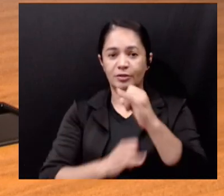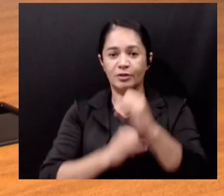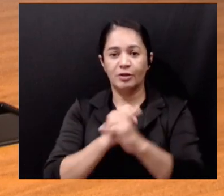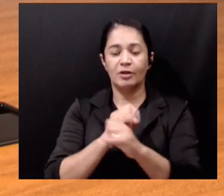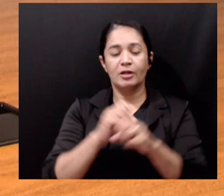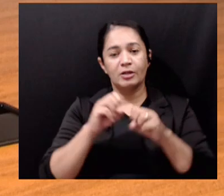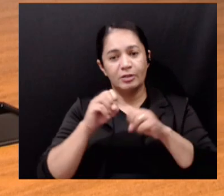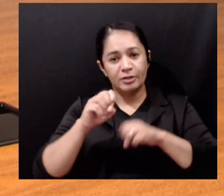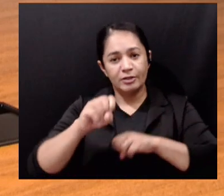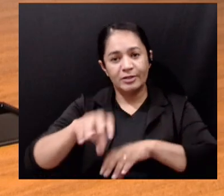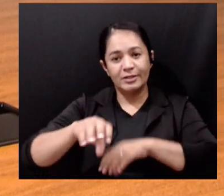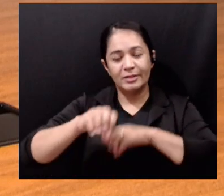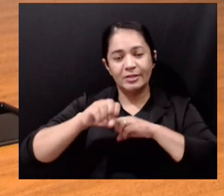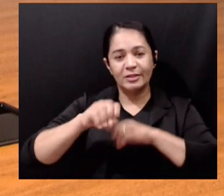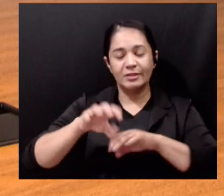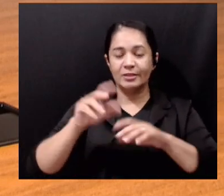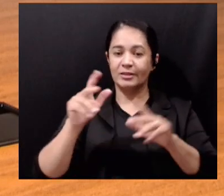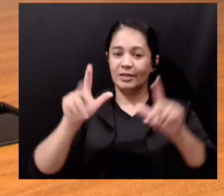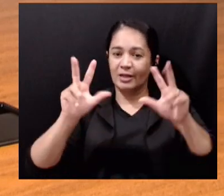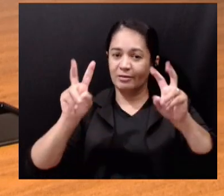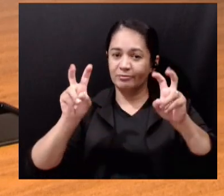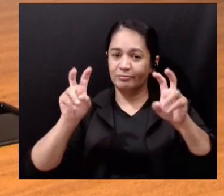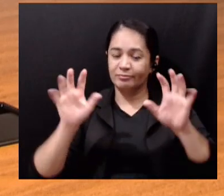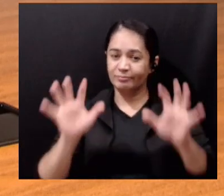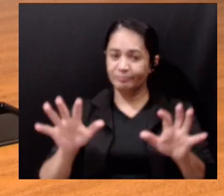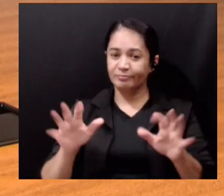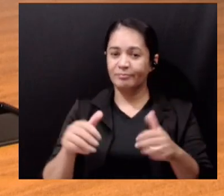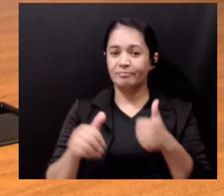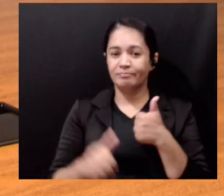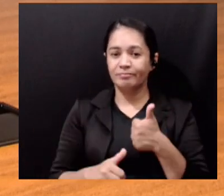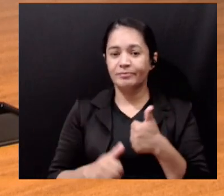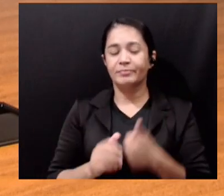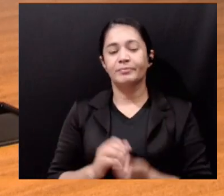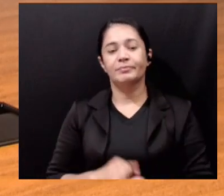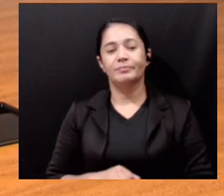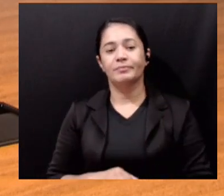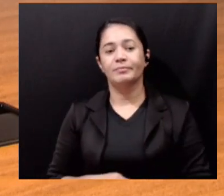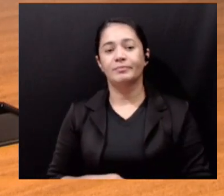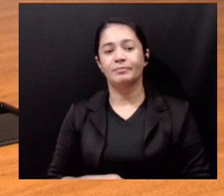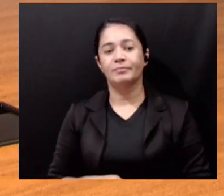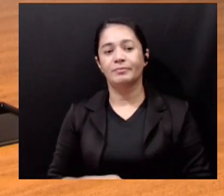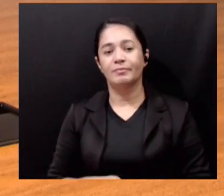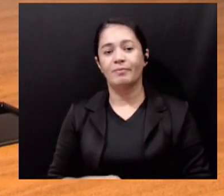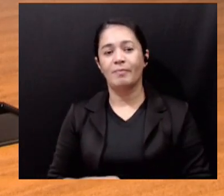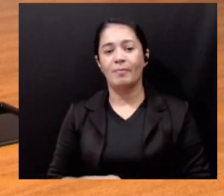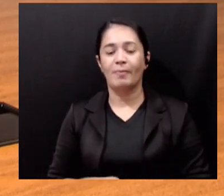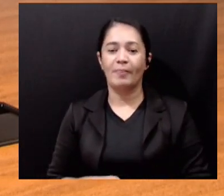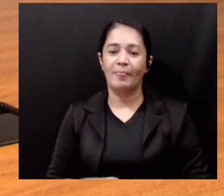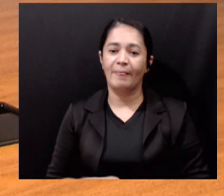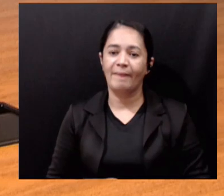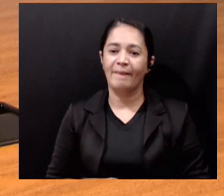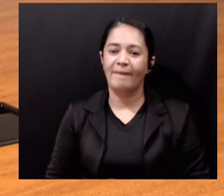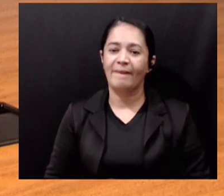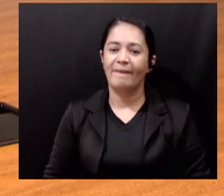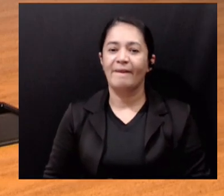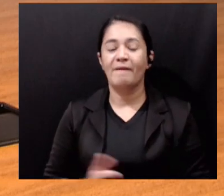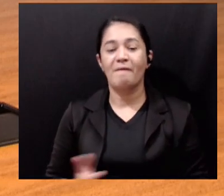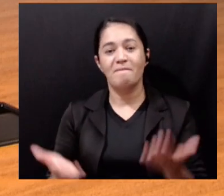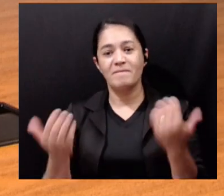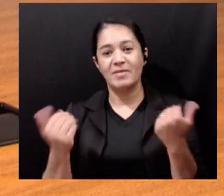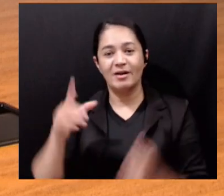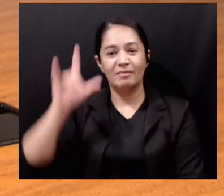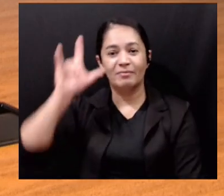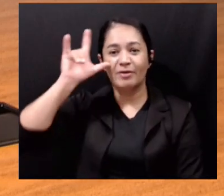é um grande diferencial. Bom, o pessoal já falou aqui, mas bora repetir o Instagram para quem puder